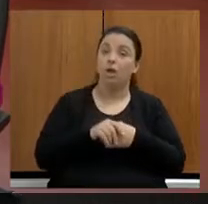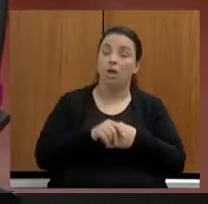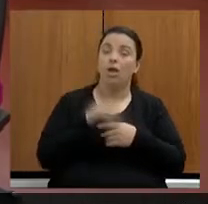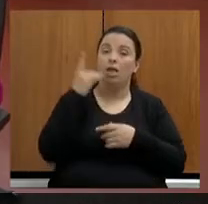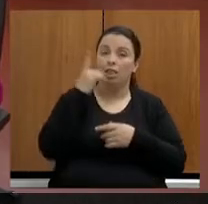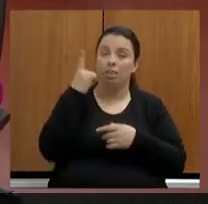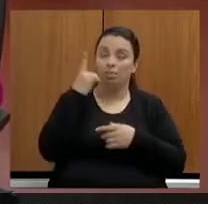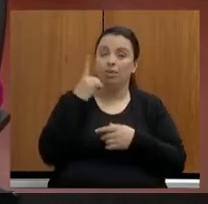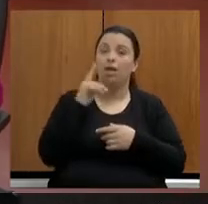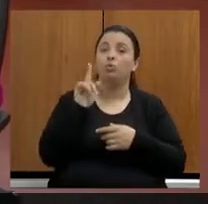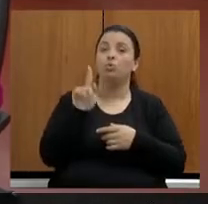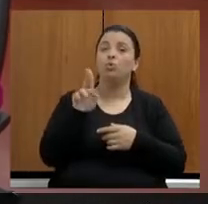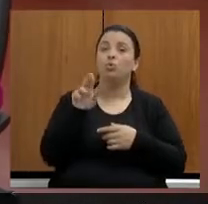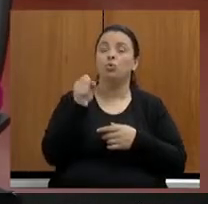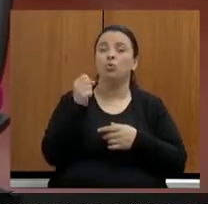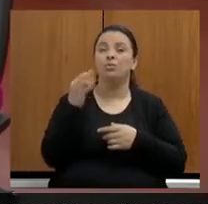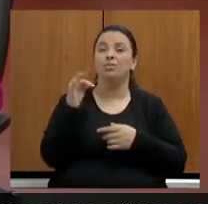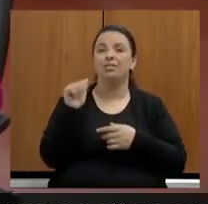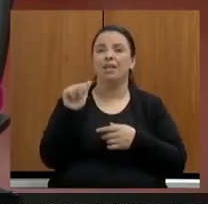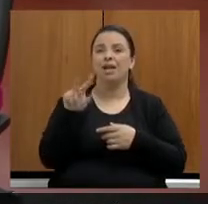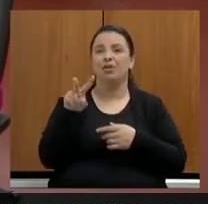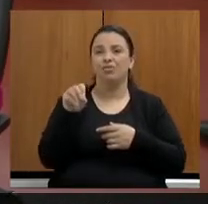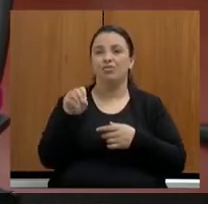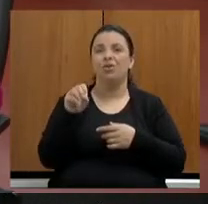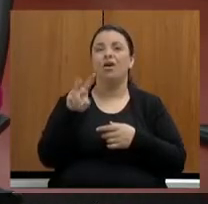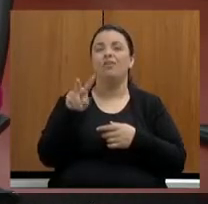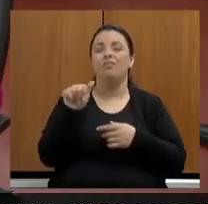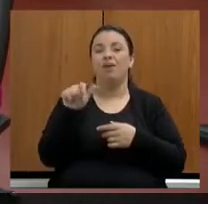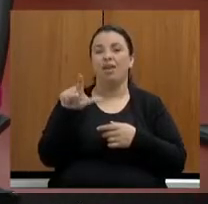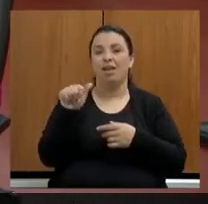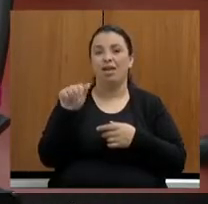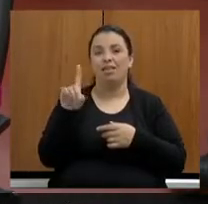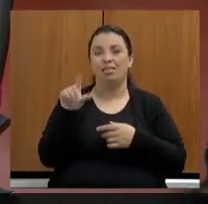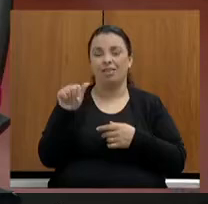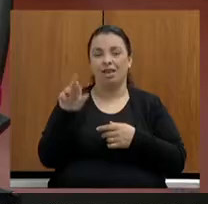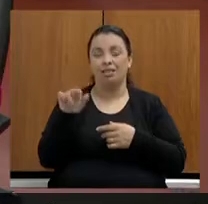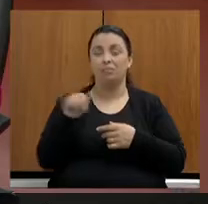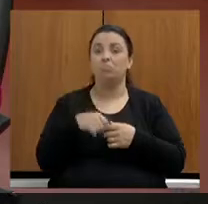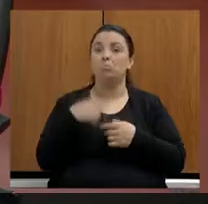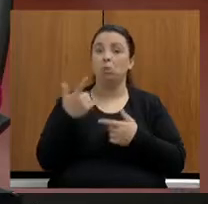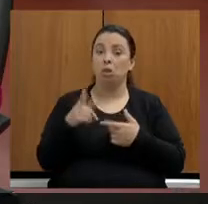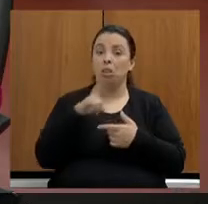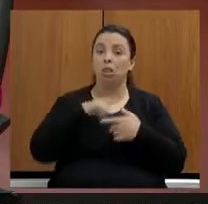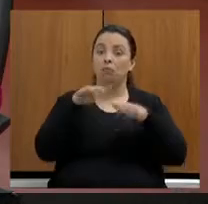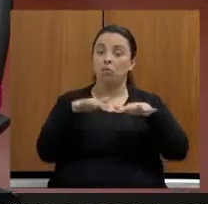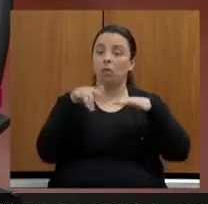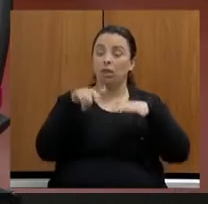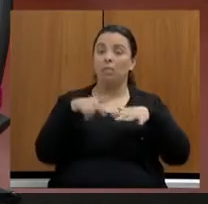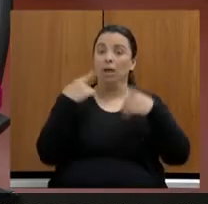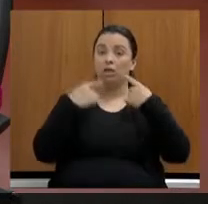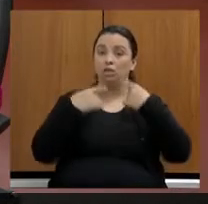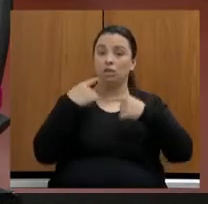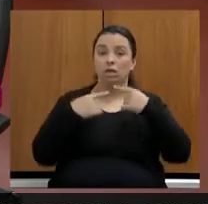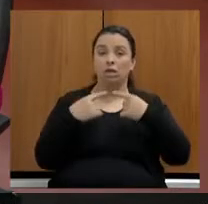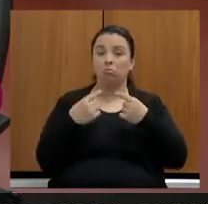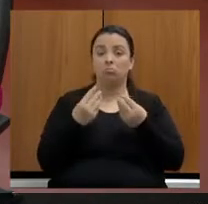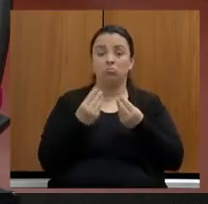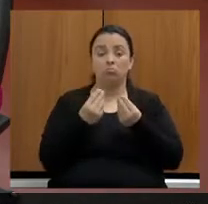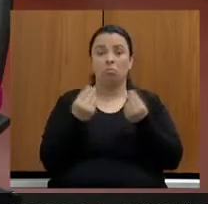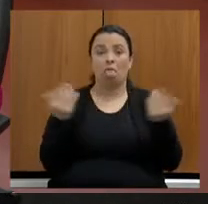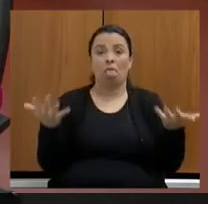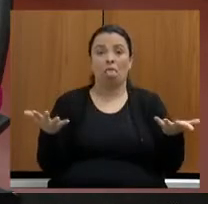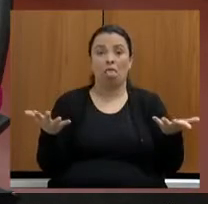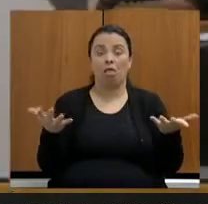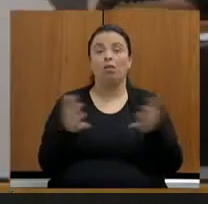debate completamente sem sentido no plenário eu apresentei uma Emenda pedindo que os recursos do fundeb não fosse